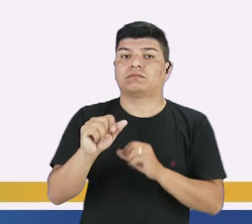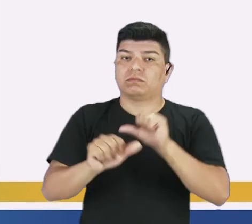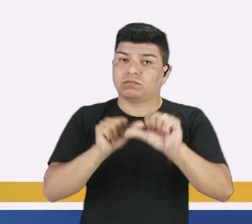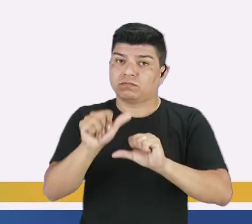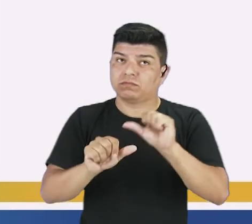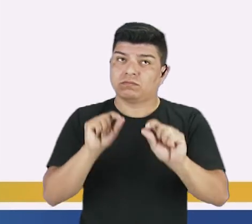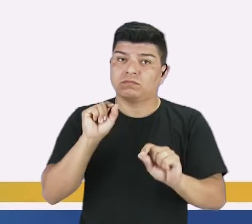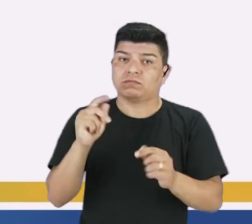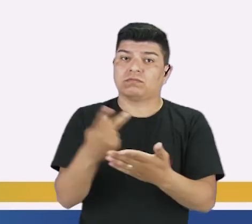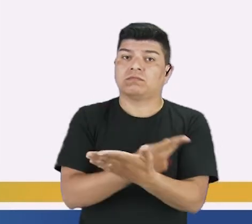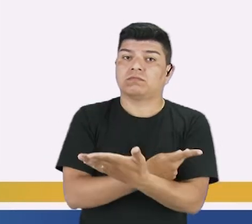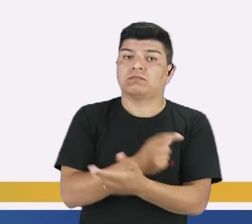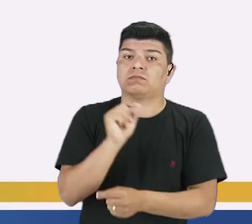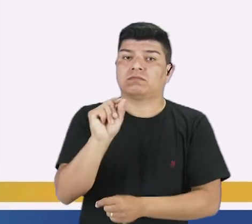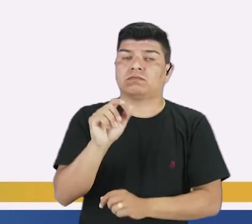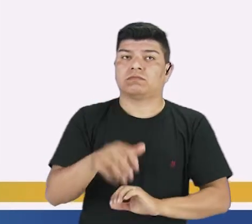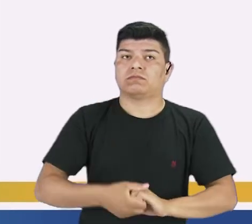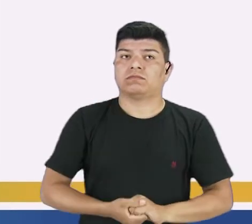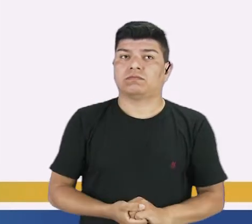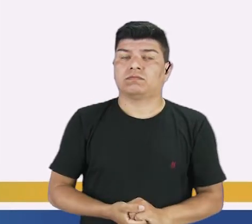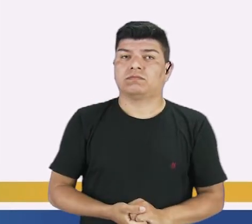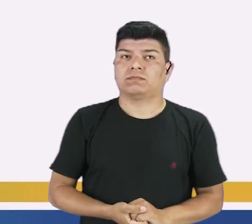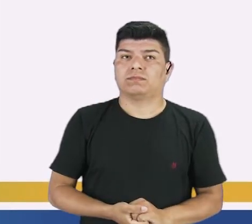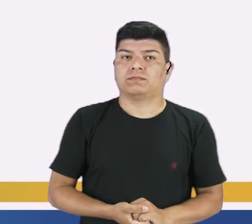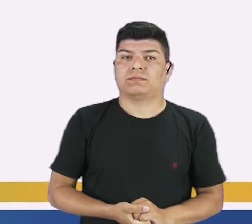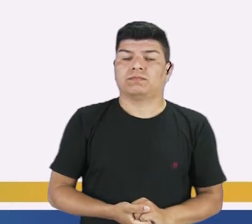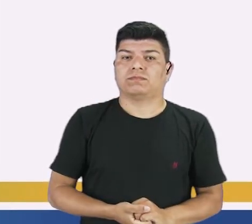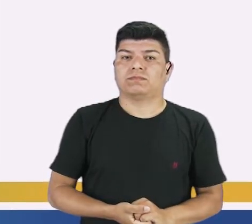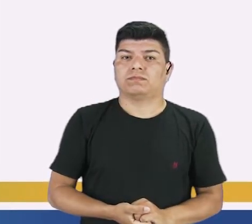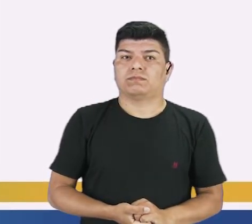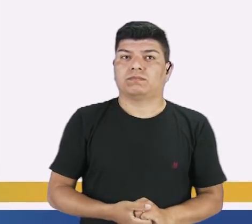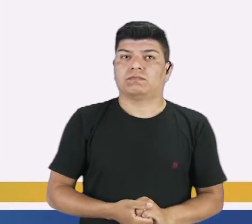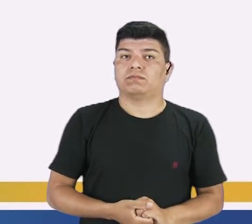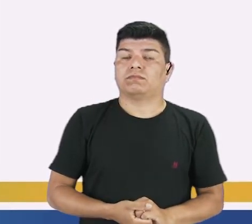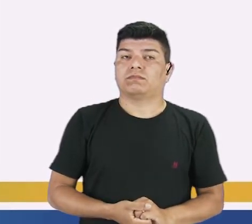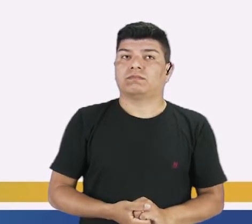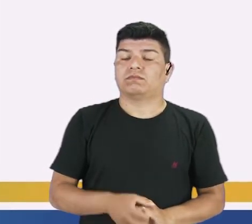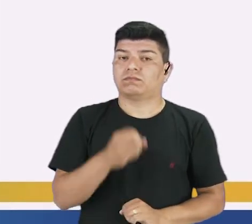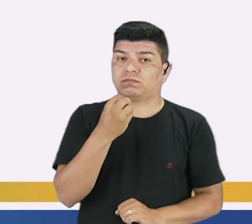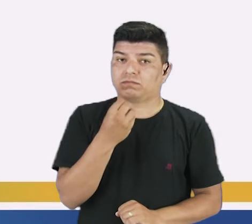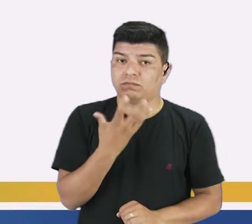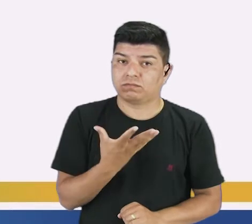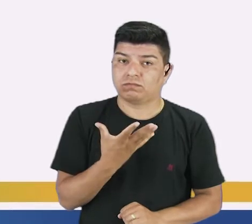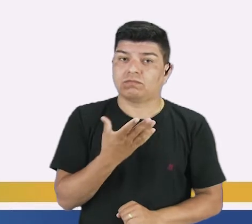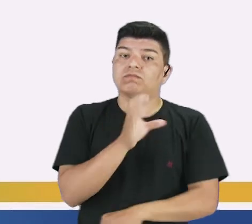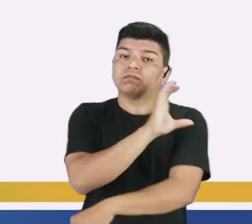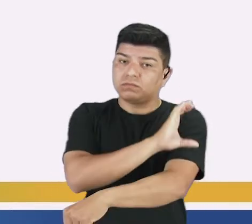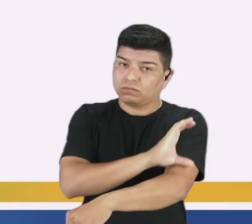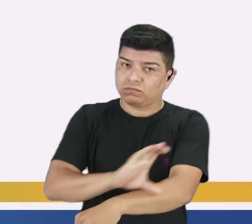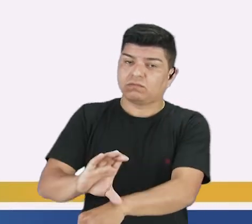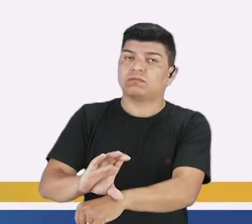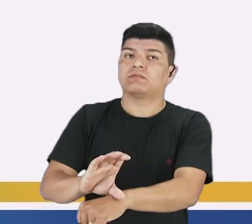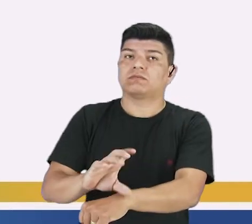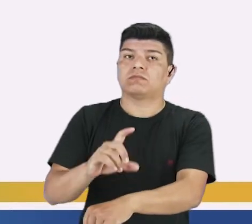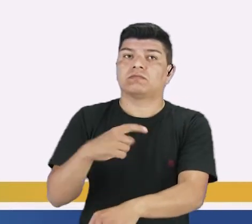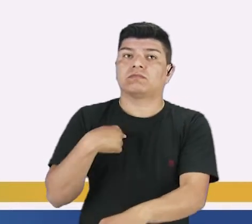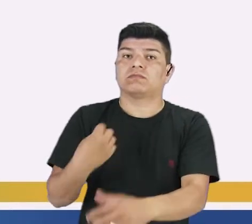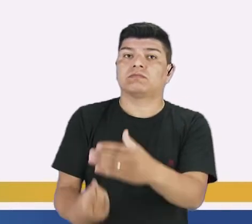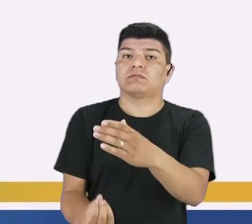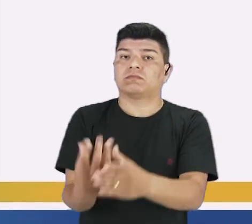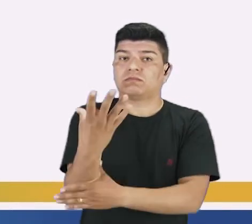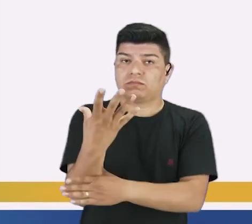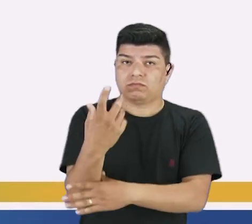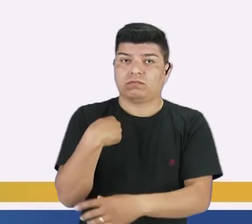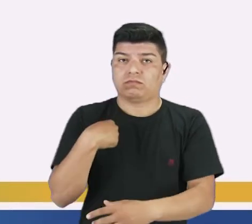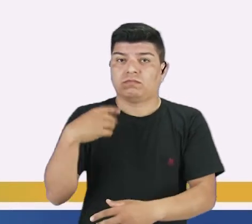transição ocorre aí um boom, assim, vamos dizer, cultural. É quando se cria a